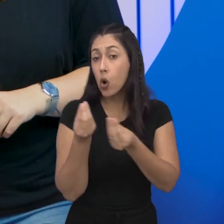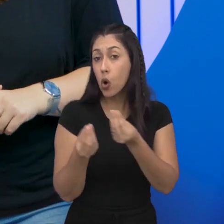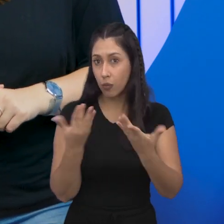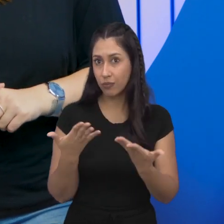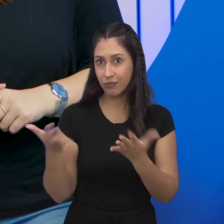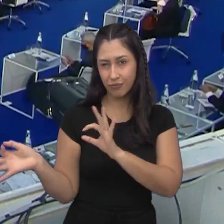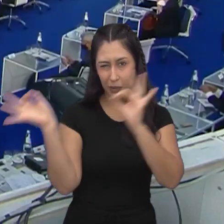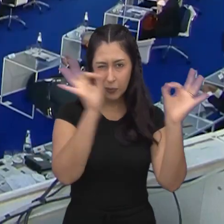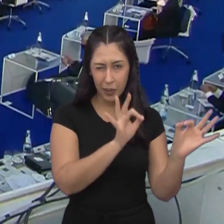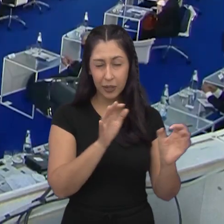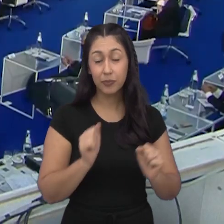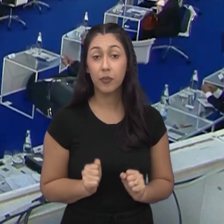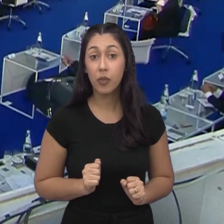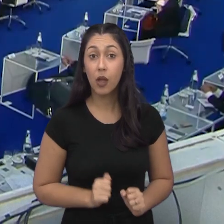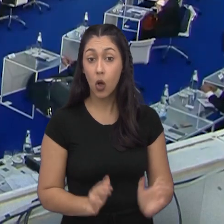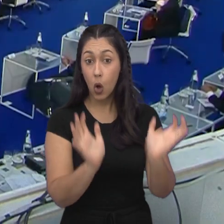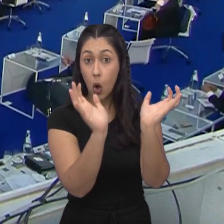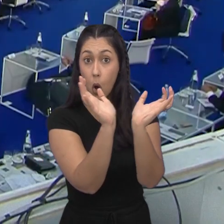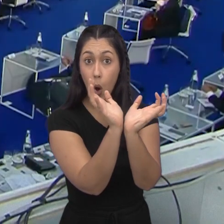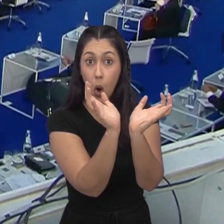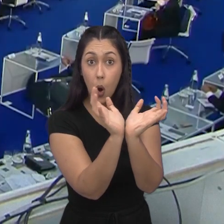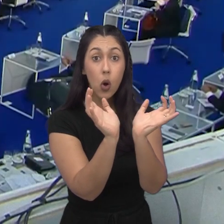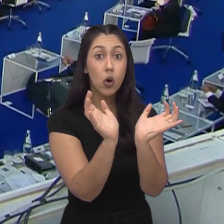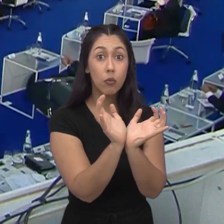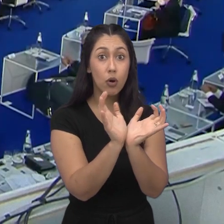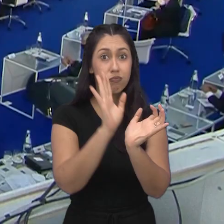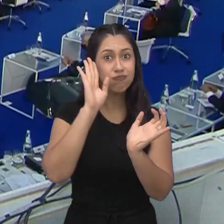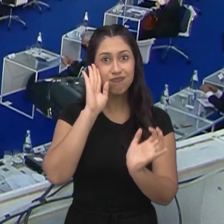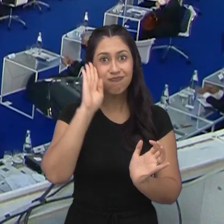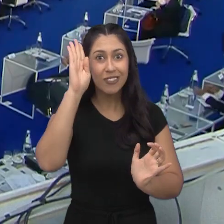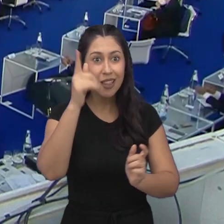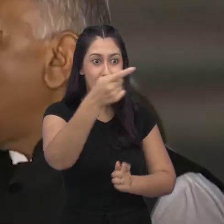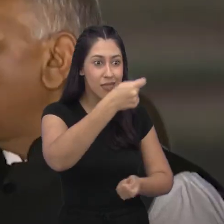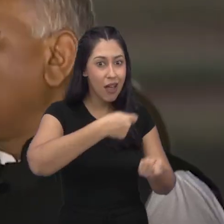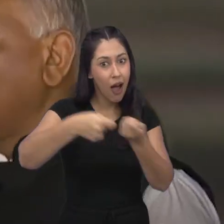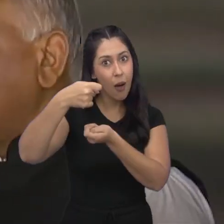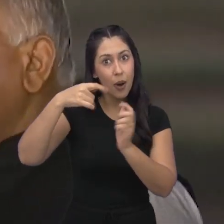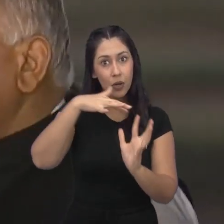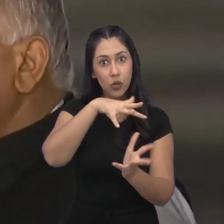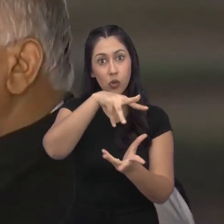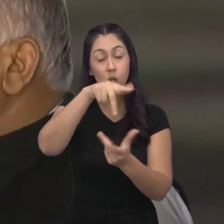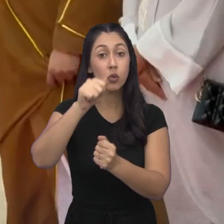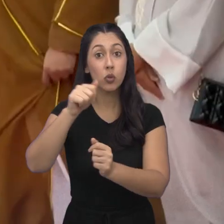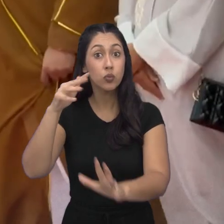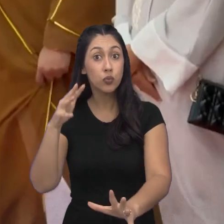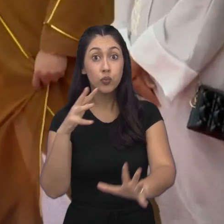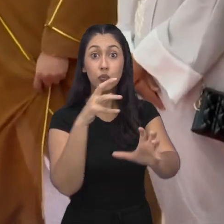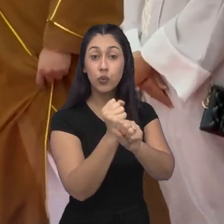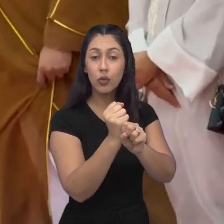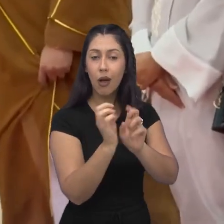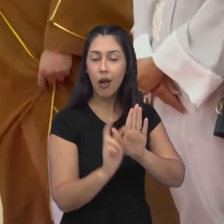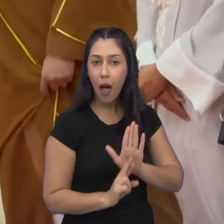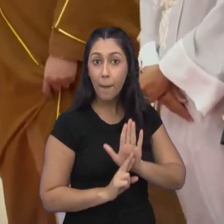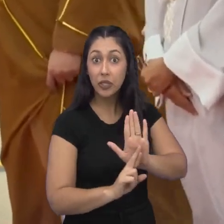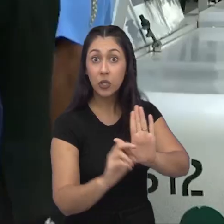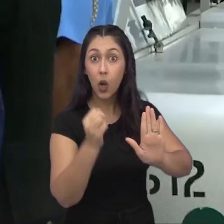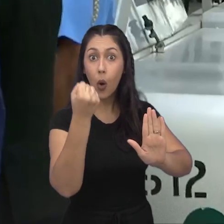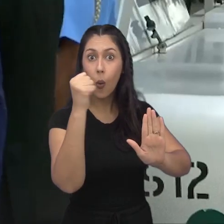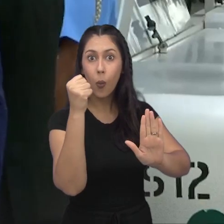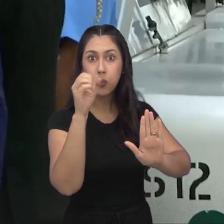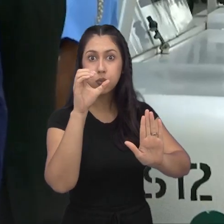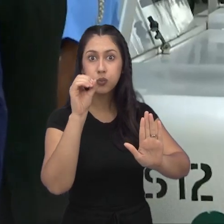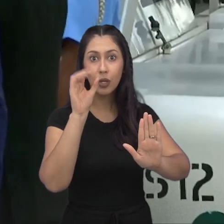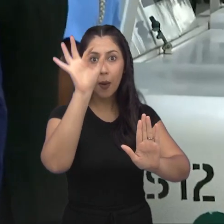na reportagem. Um grupo que reúne as principais economias do mundo e que, somadas, representam 80%